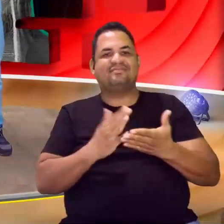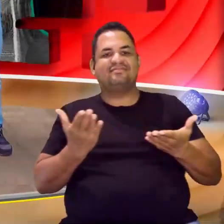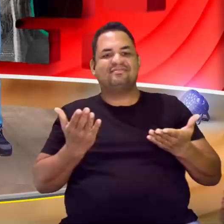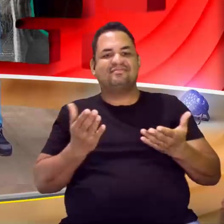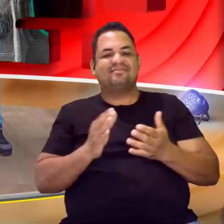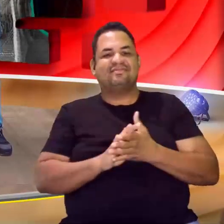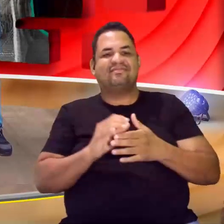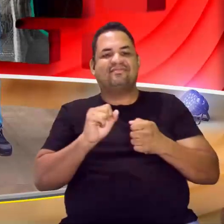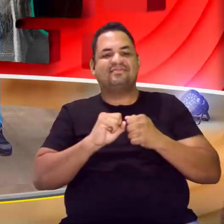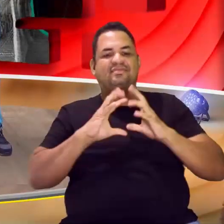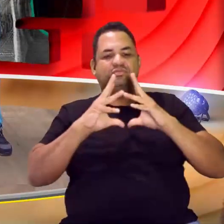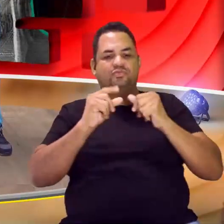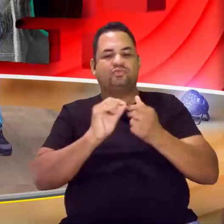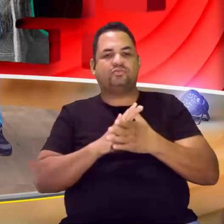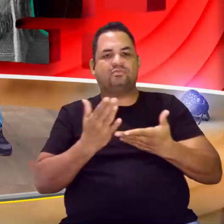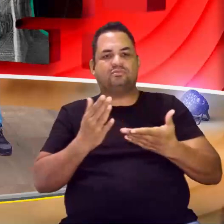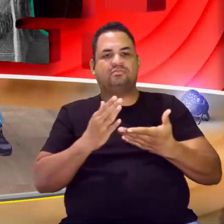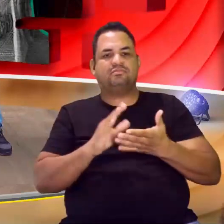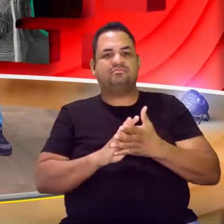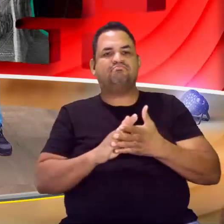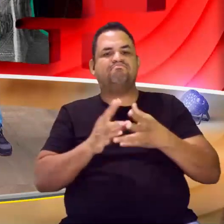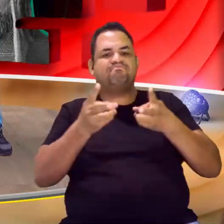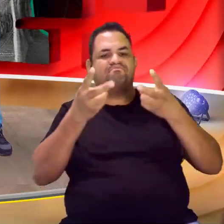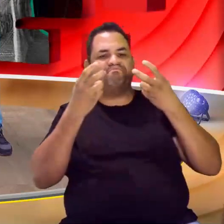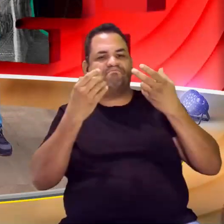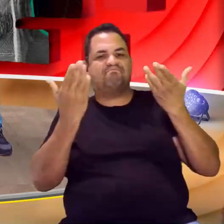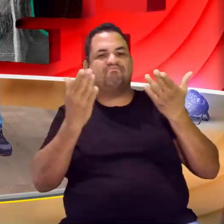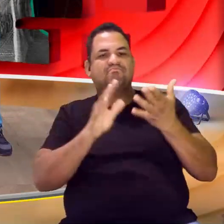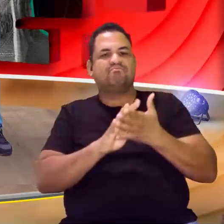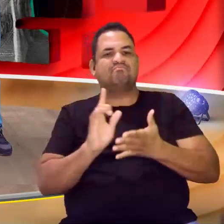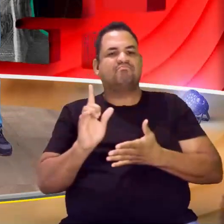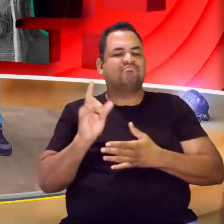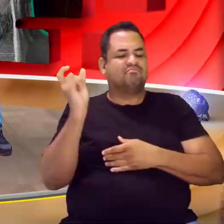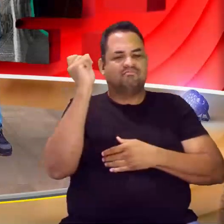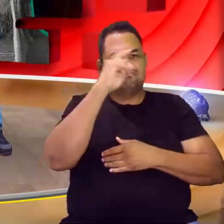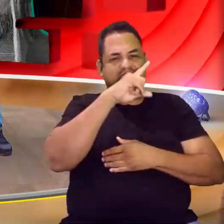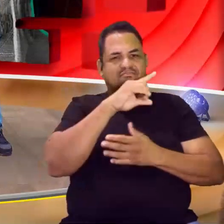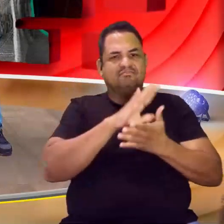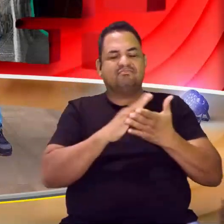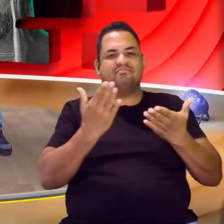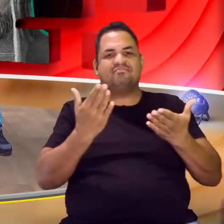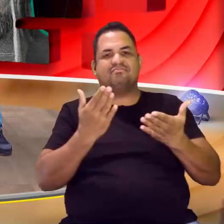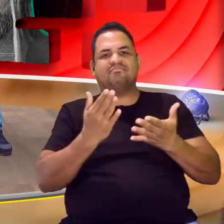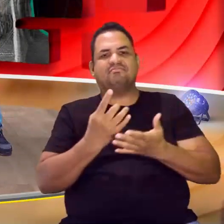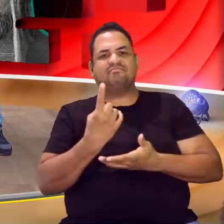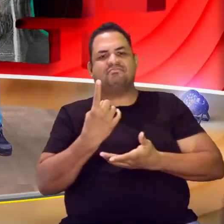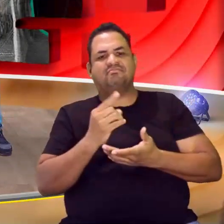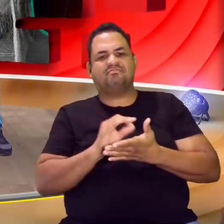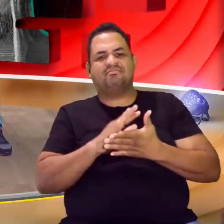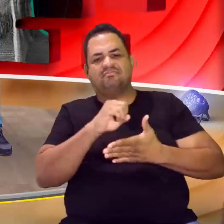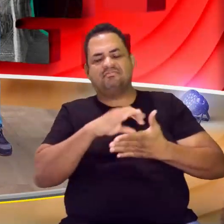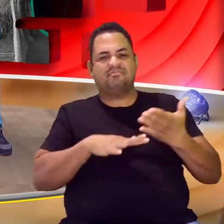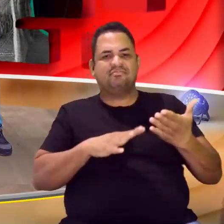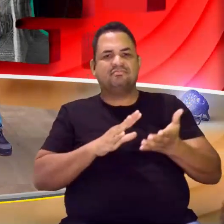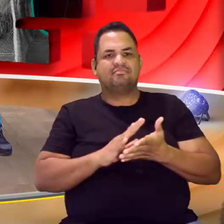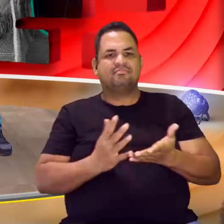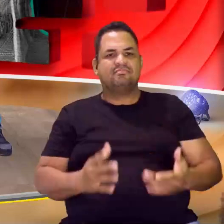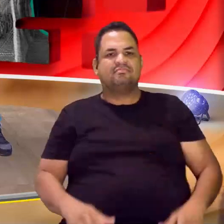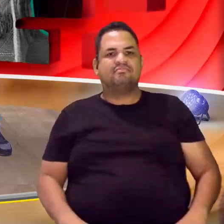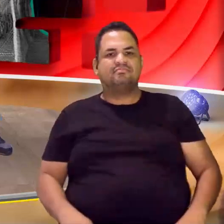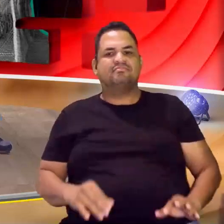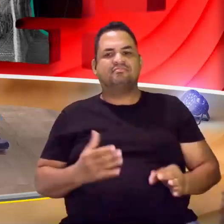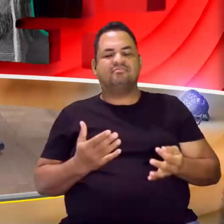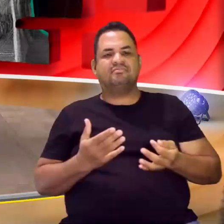aptos aí a resolver todas com vocês e vocês perceberem aí que não é tão difícil. Aí você fala assim, ah, é uma só que cai no Enem, né? Acho que eu não vou